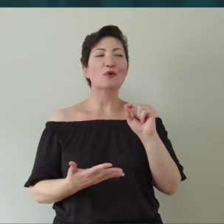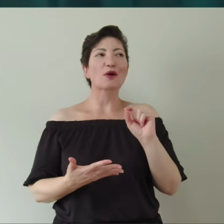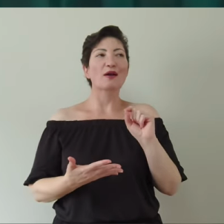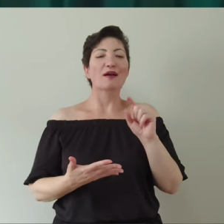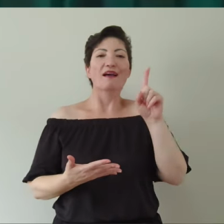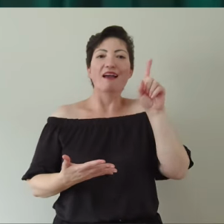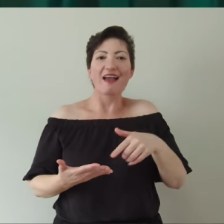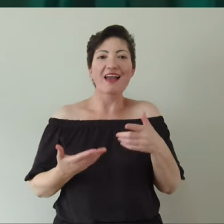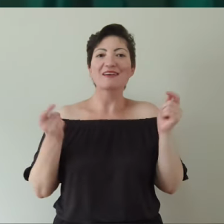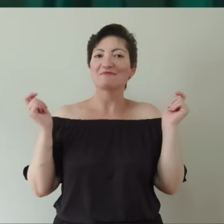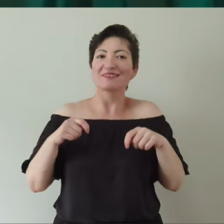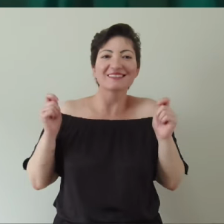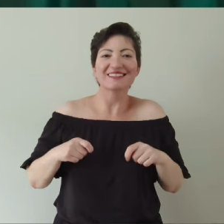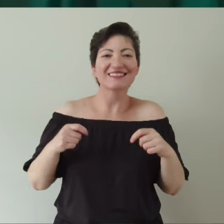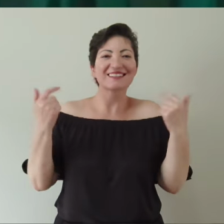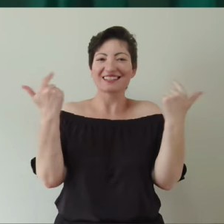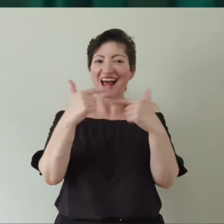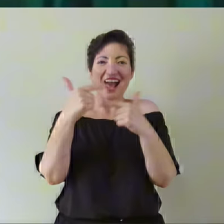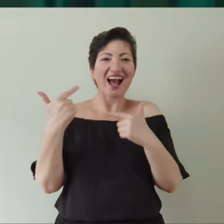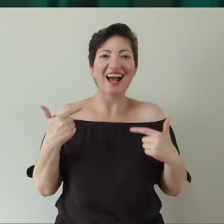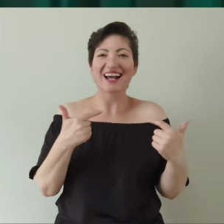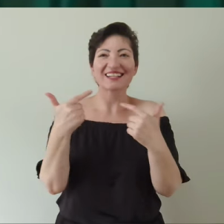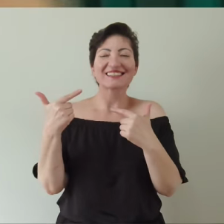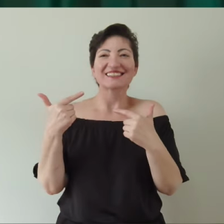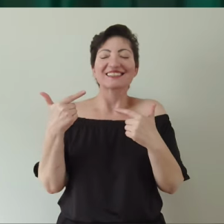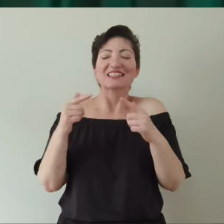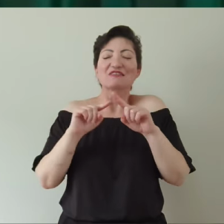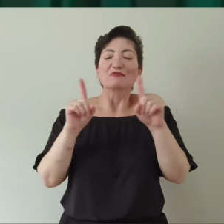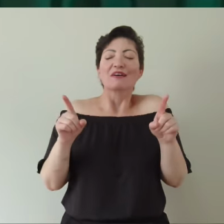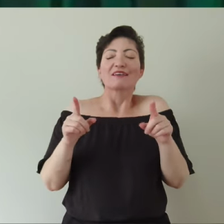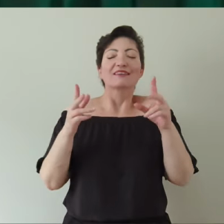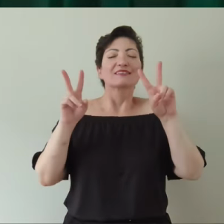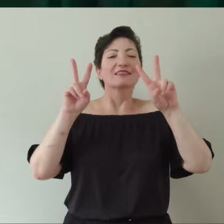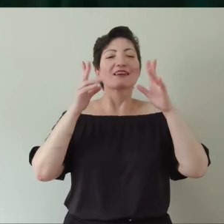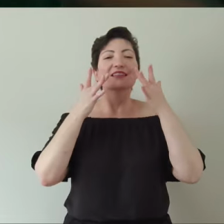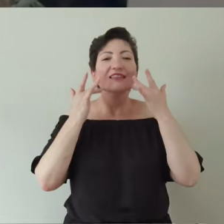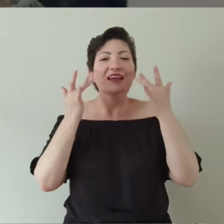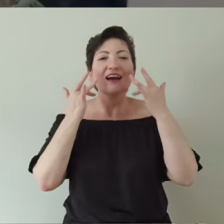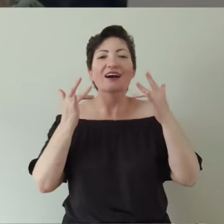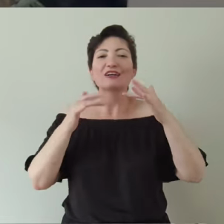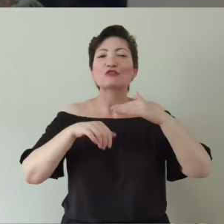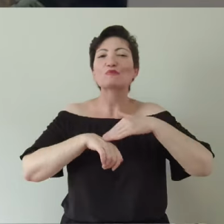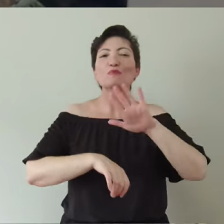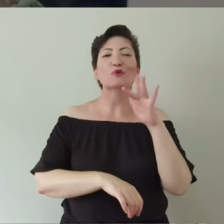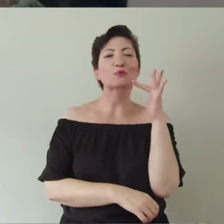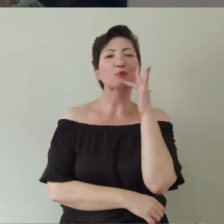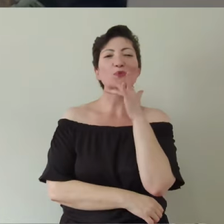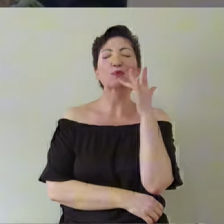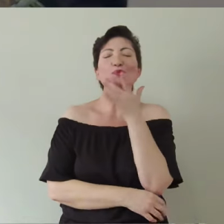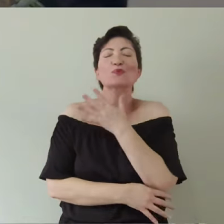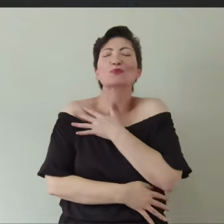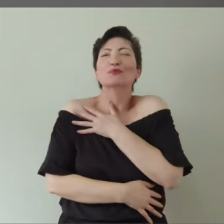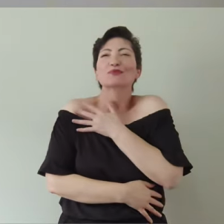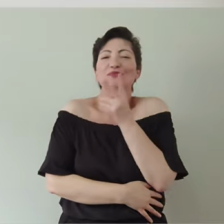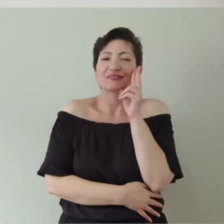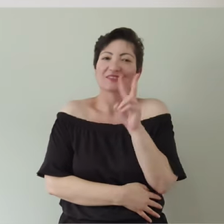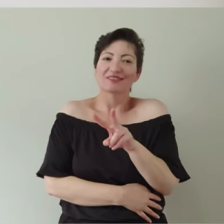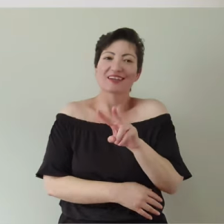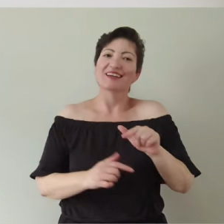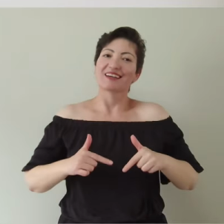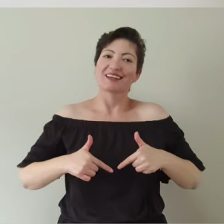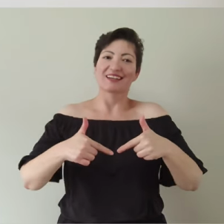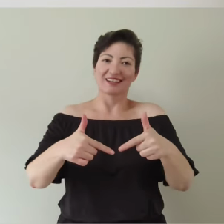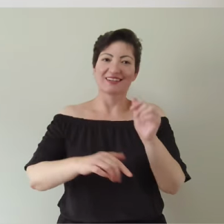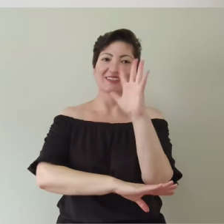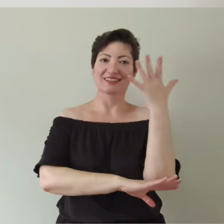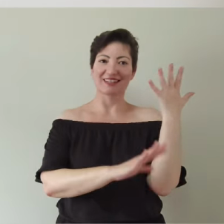na época para entender isso, mas eu acho que a peça mais gostosa, sem dúvida, é o Heróis da Natureza. Aí eles me convidaram